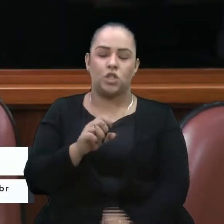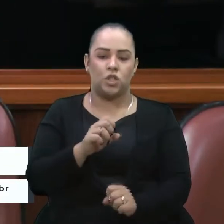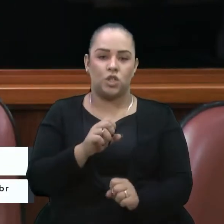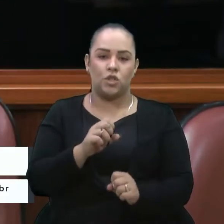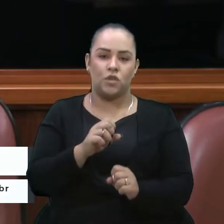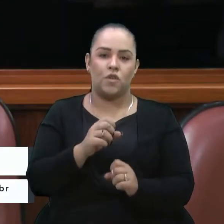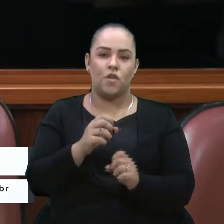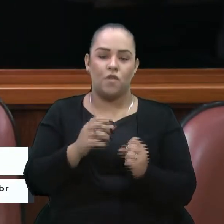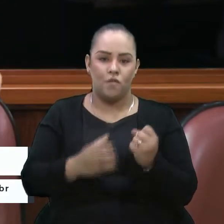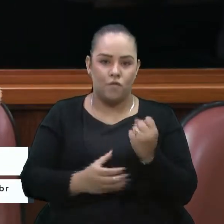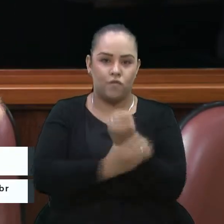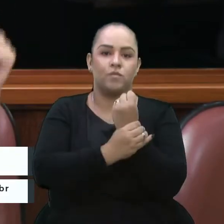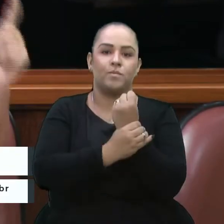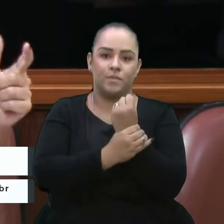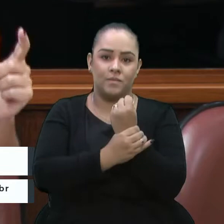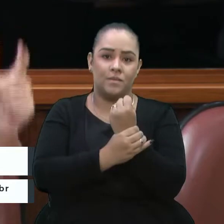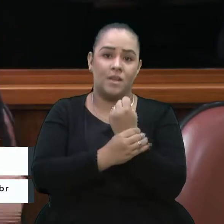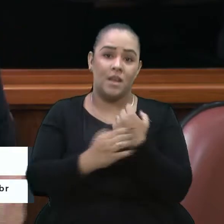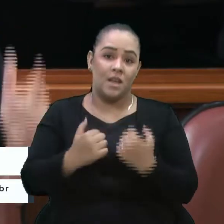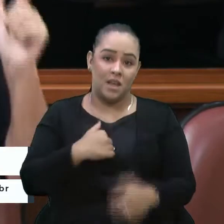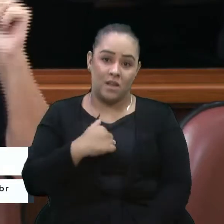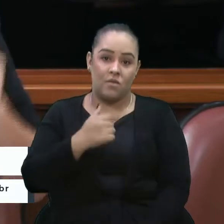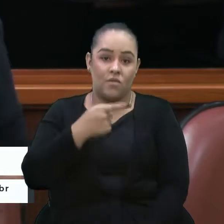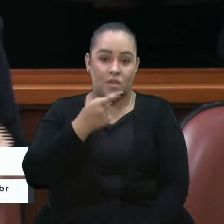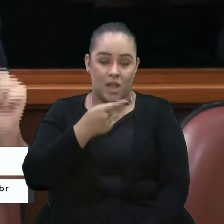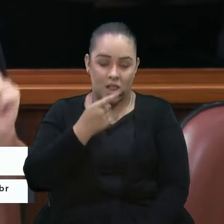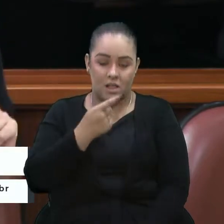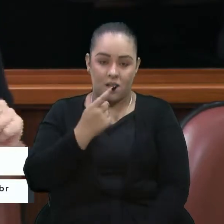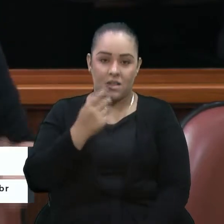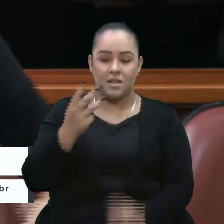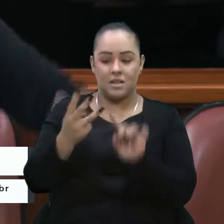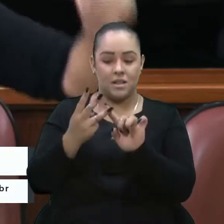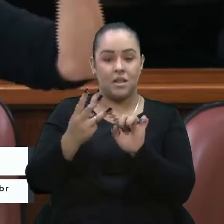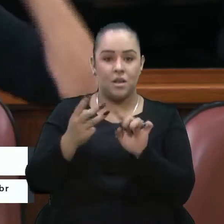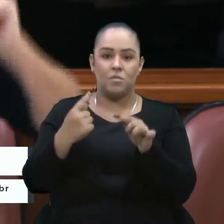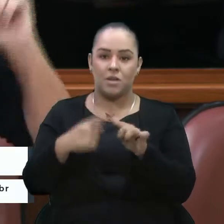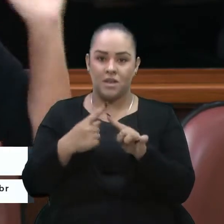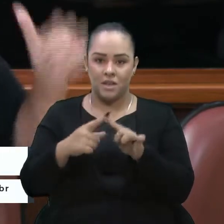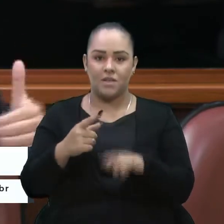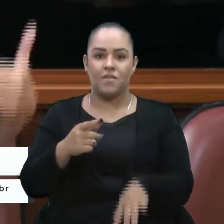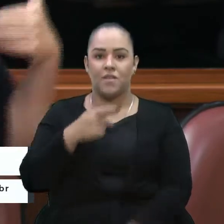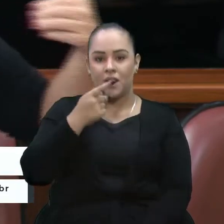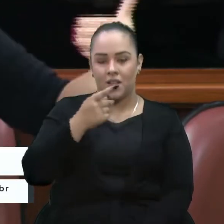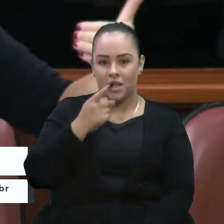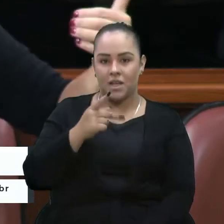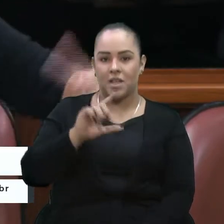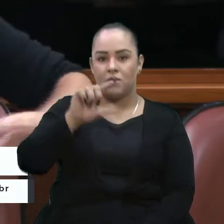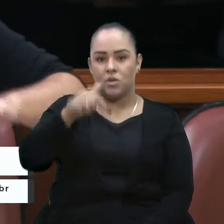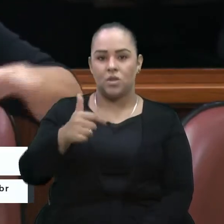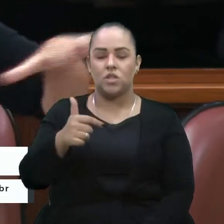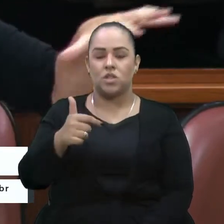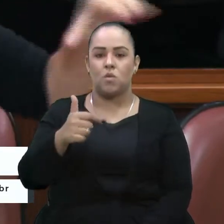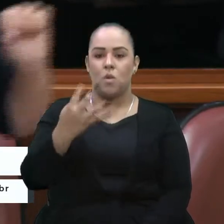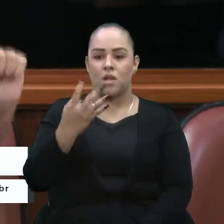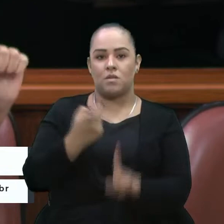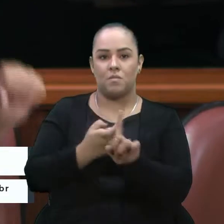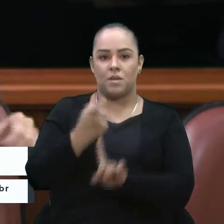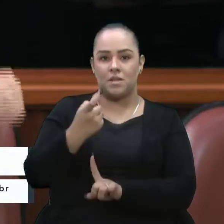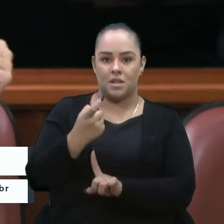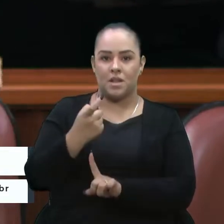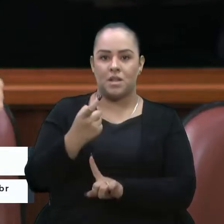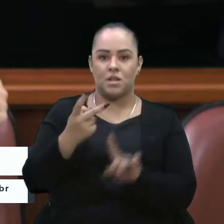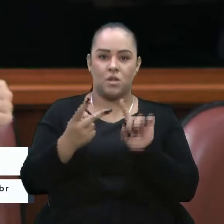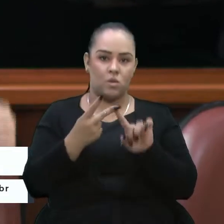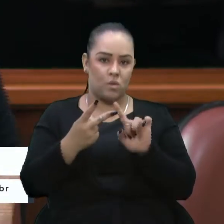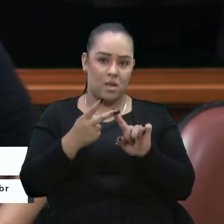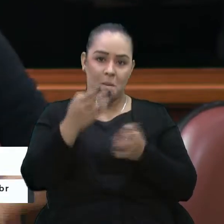eu prefiro dizer terceira dose, porque tem dados também que diz que a segunda, depois de 4 meses, ela perde a